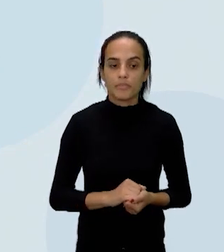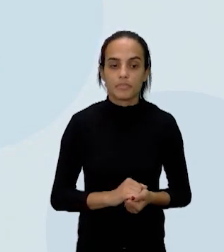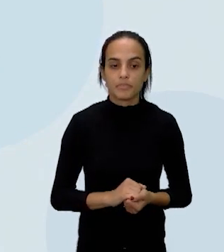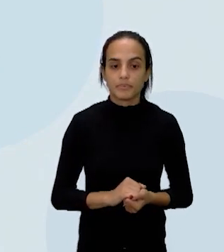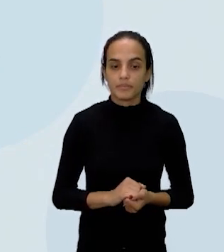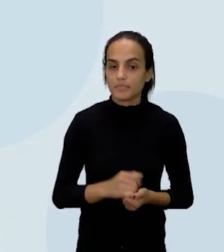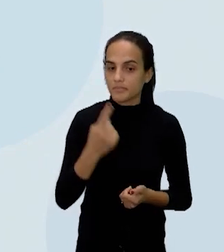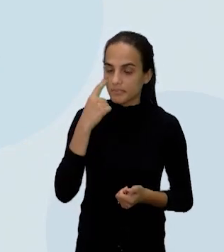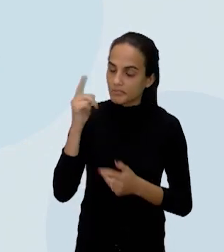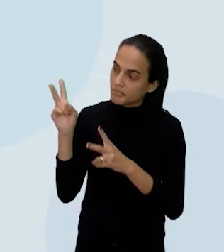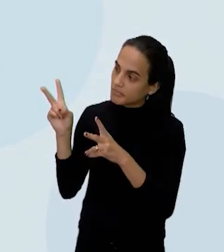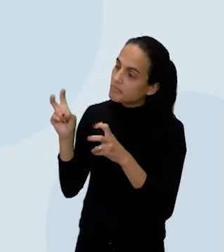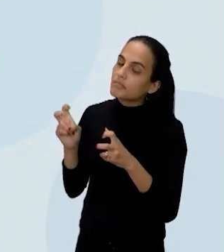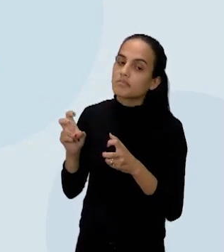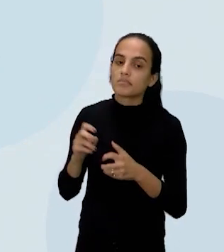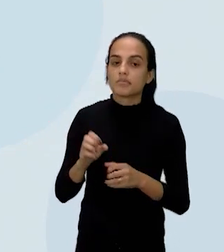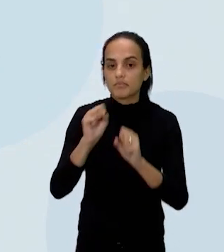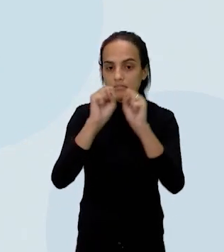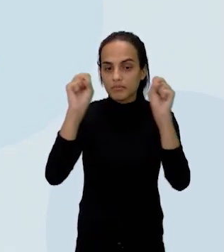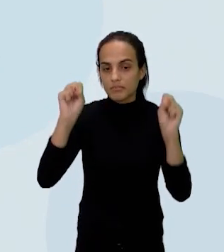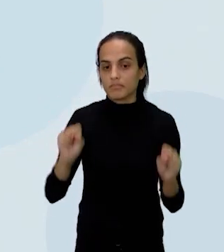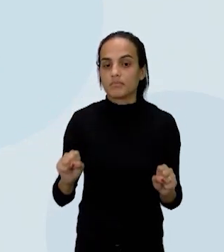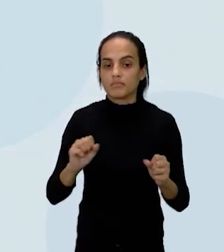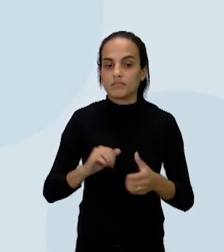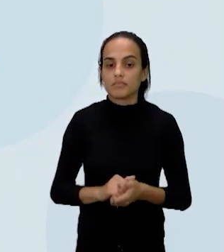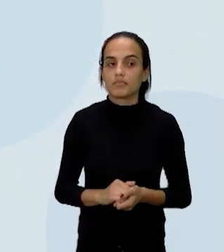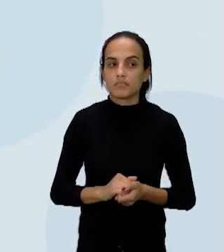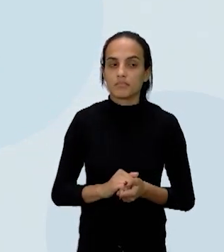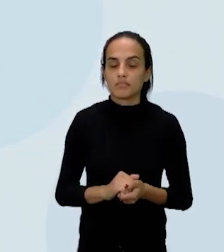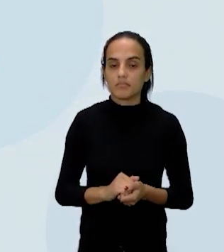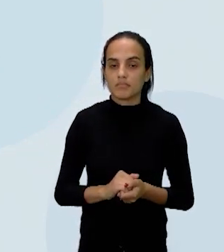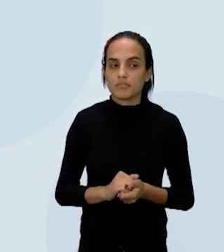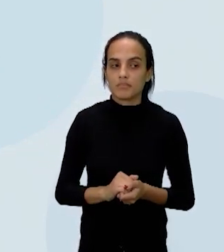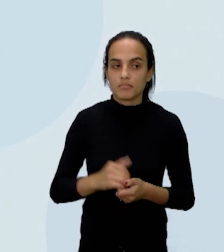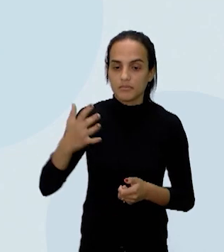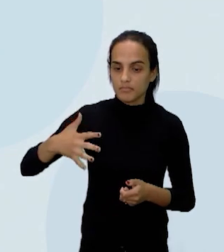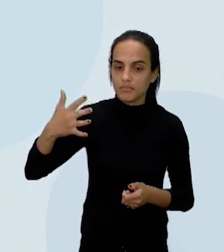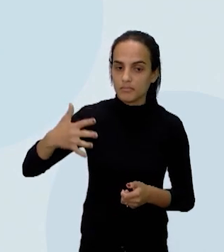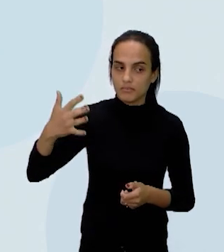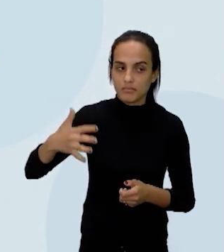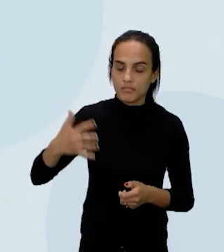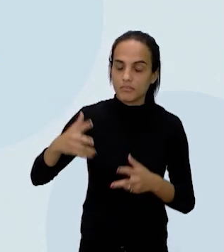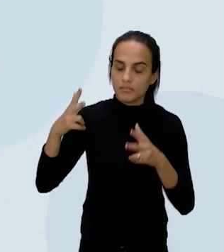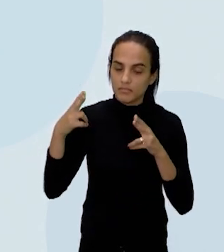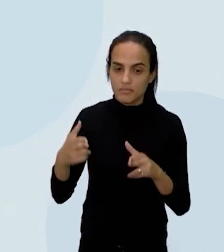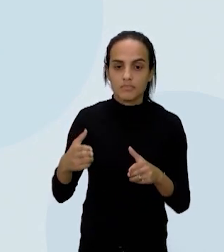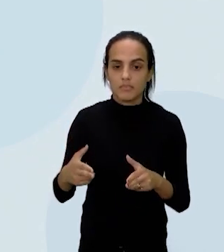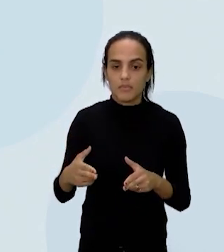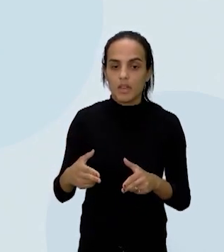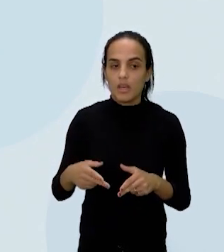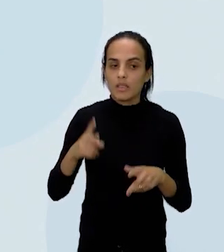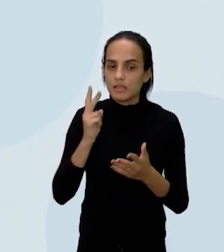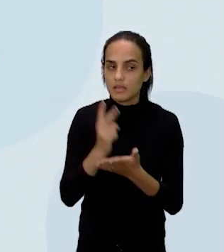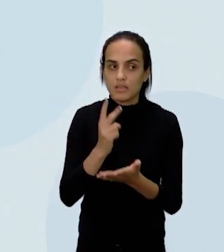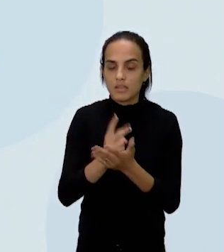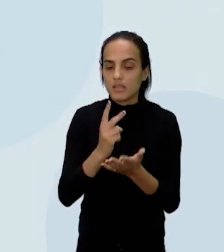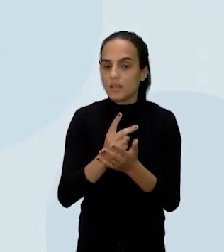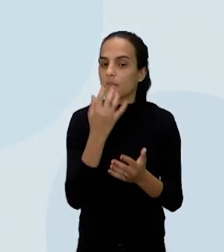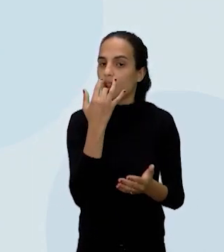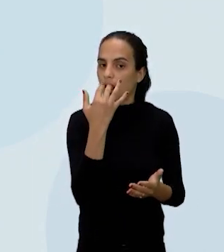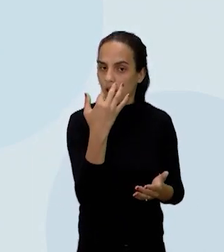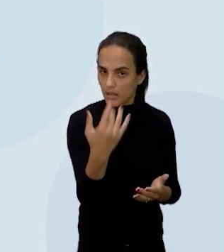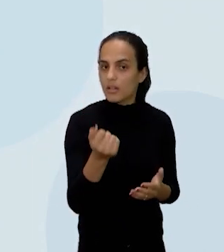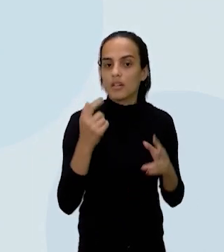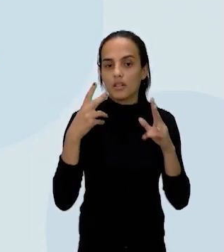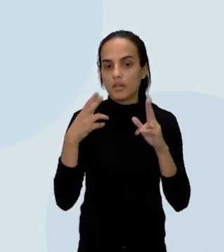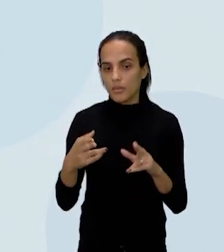observadas mudanças no sistema, pois as reações ocorrem numa mesma velocidade, ou seja, ele vai ficar sempre da mesma cor, sempre na mesma